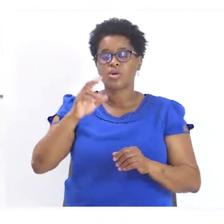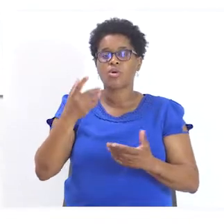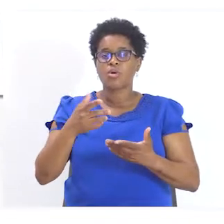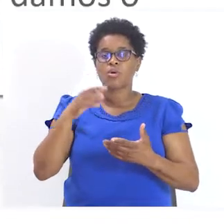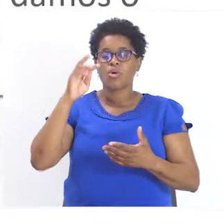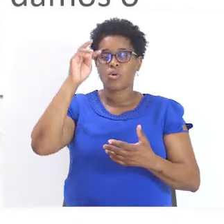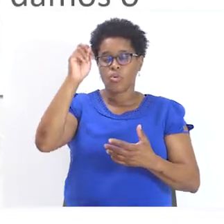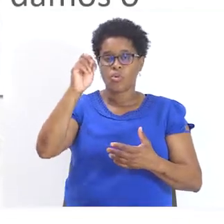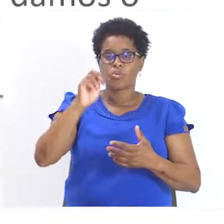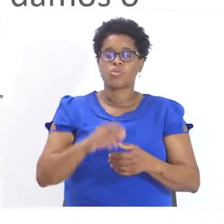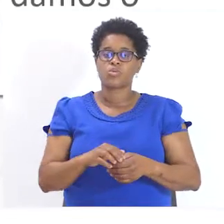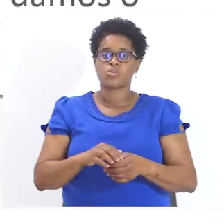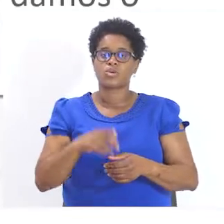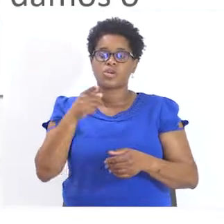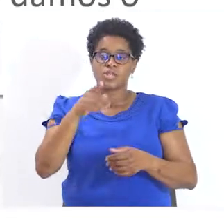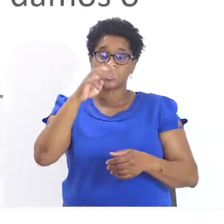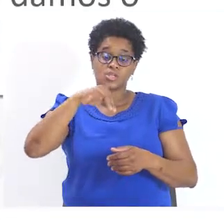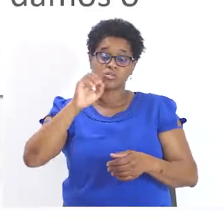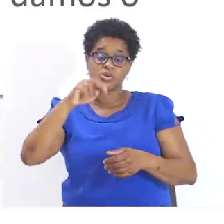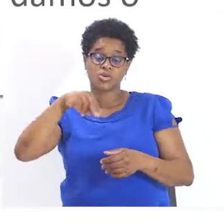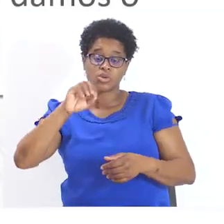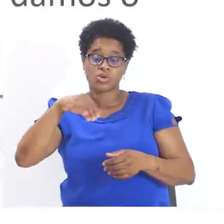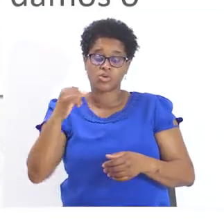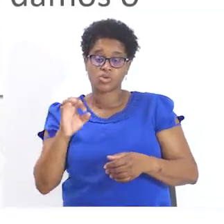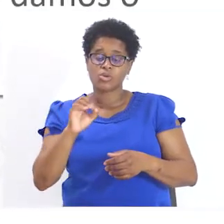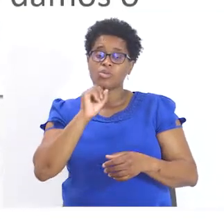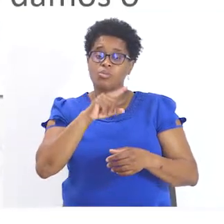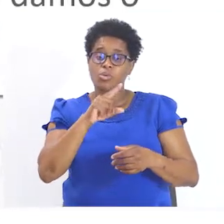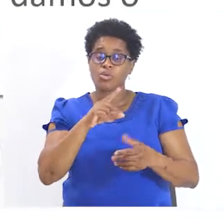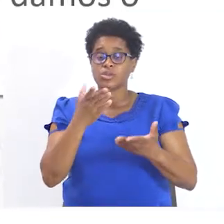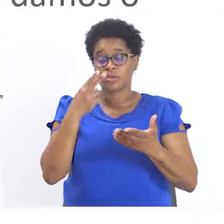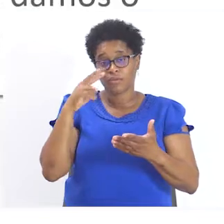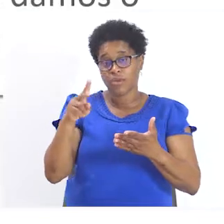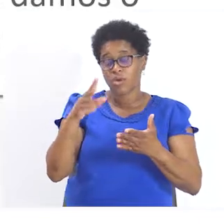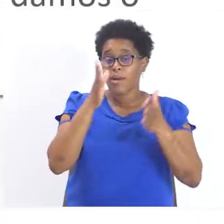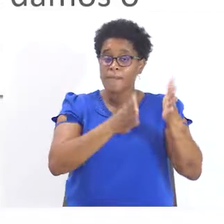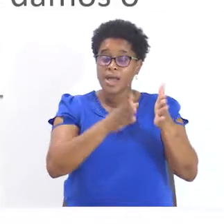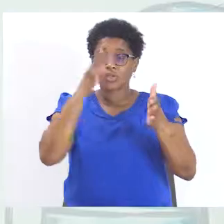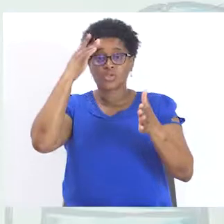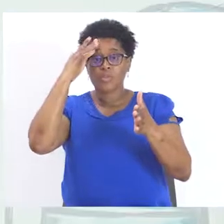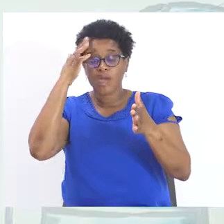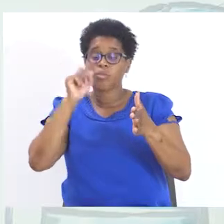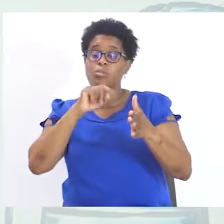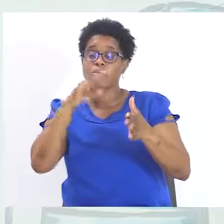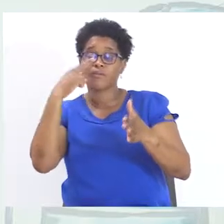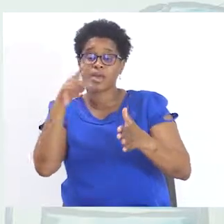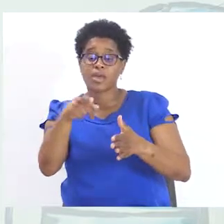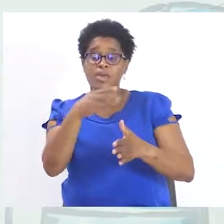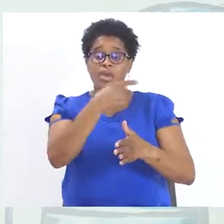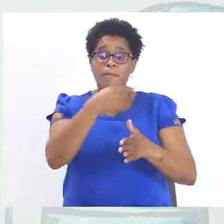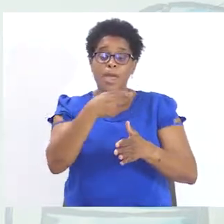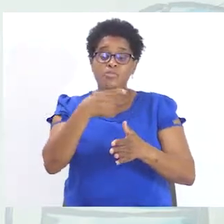cubo. Neste monômio, podemos distinguir uma parte numérica, vocês podem ver aqui, o menos 7.